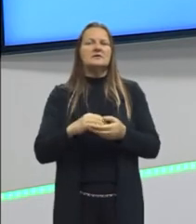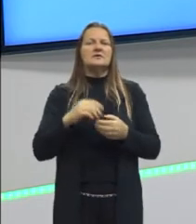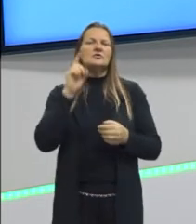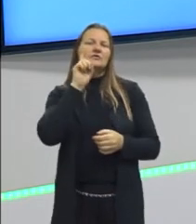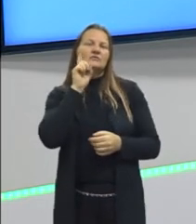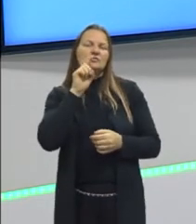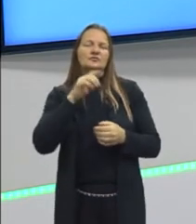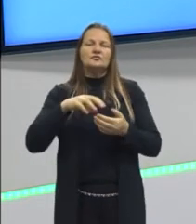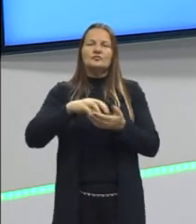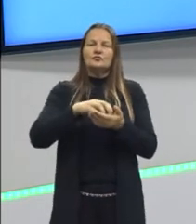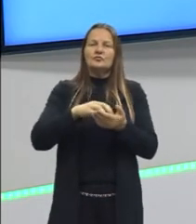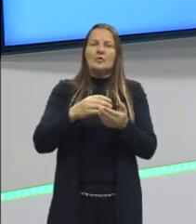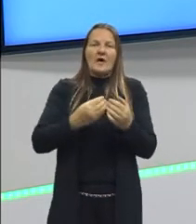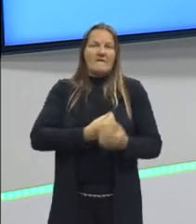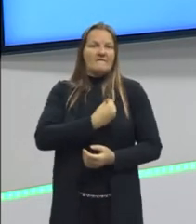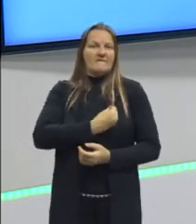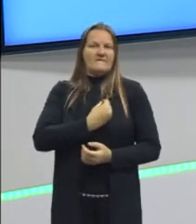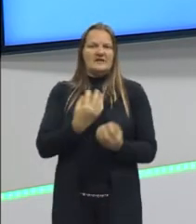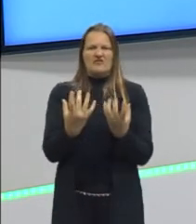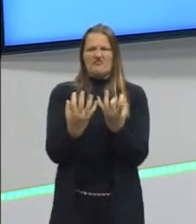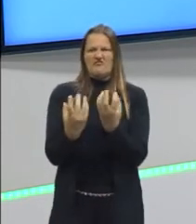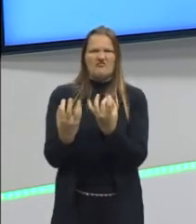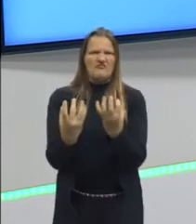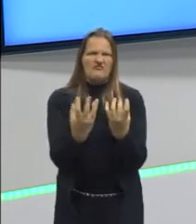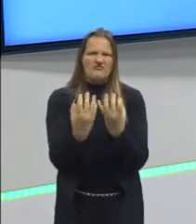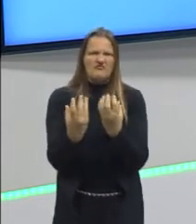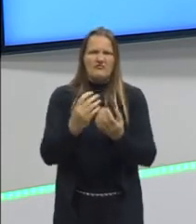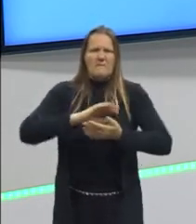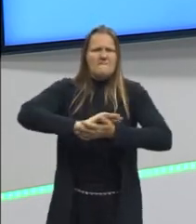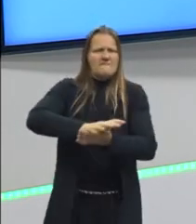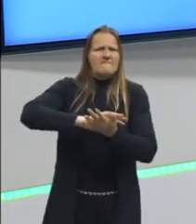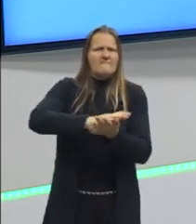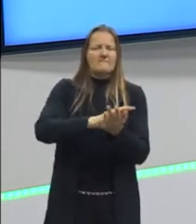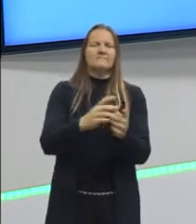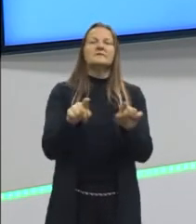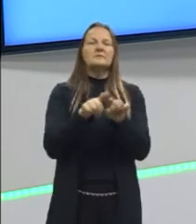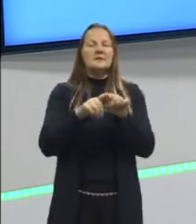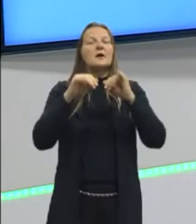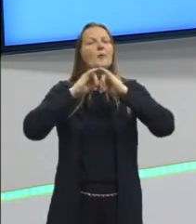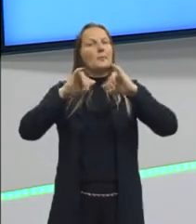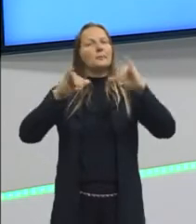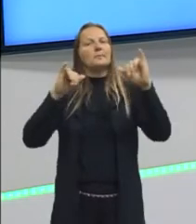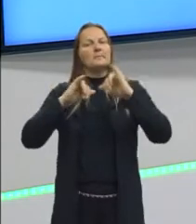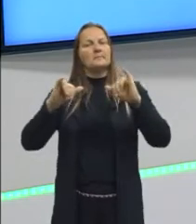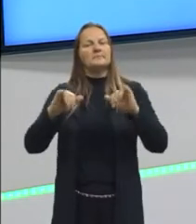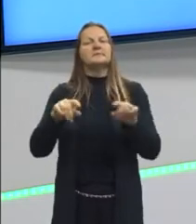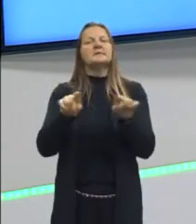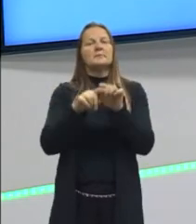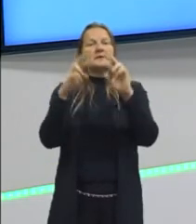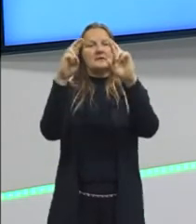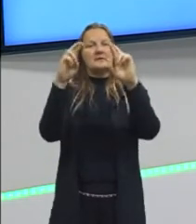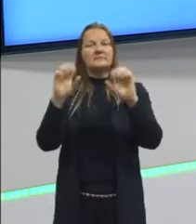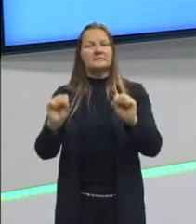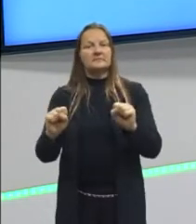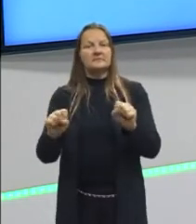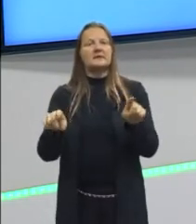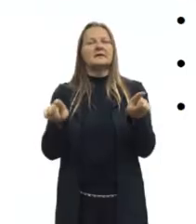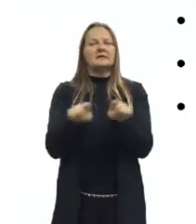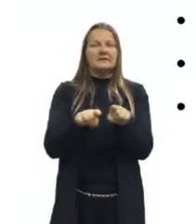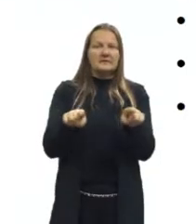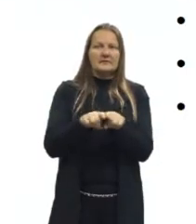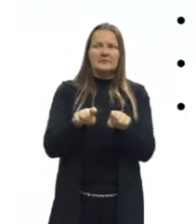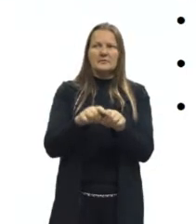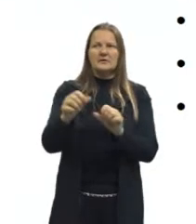Estados Unidos a vida viraria um inferno eles matariam todo mundo né da mesma forma na União Soviética tinham propagandas